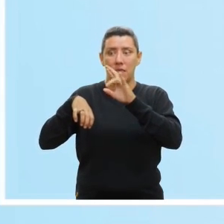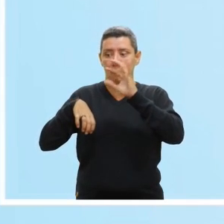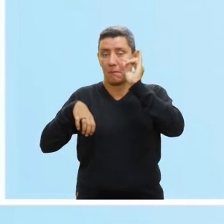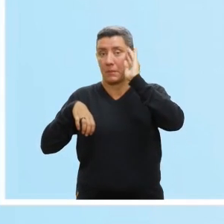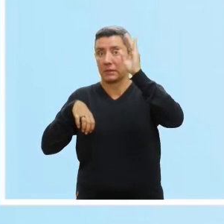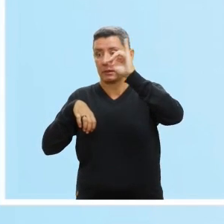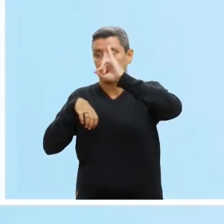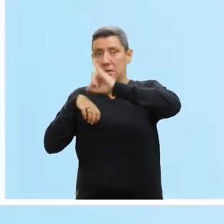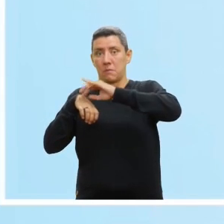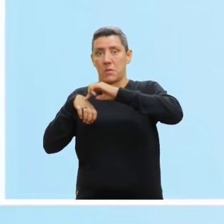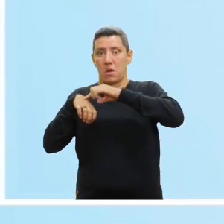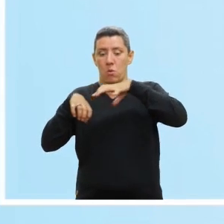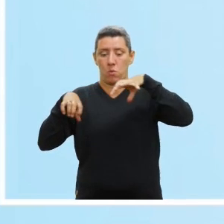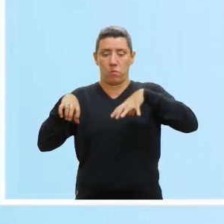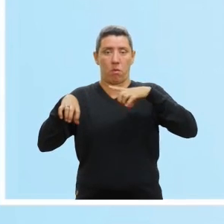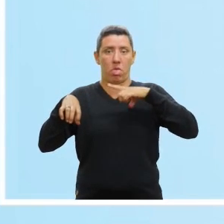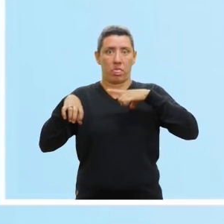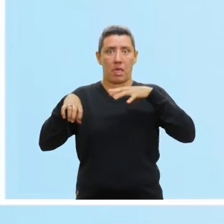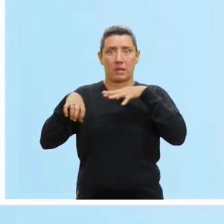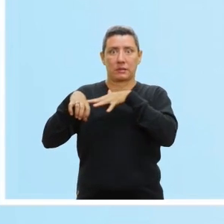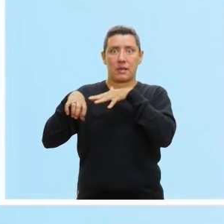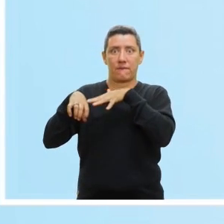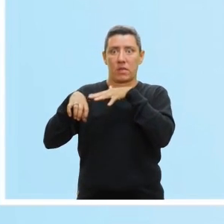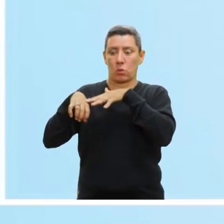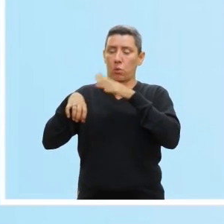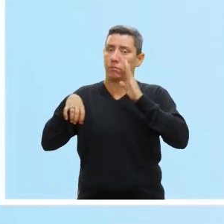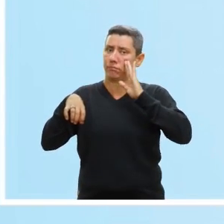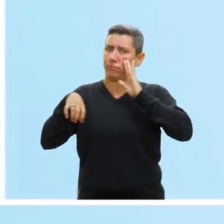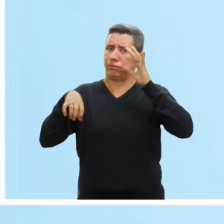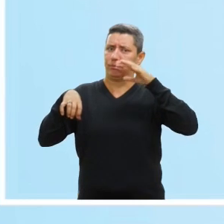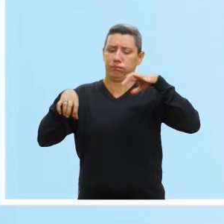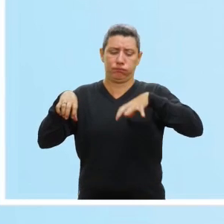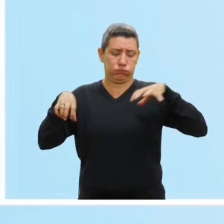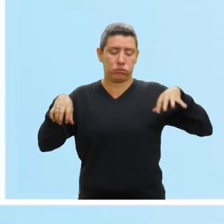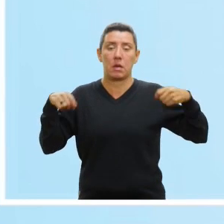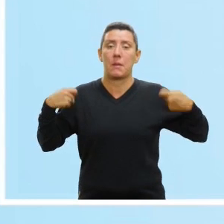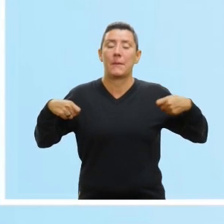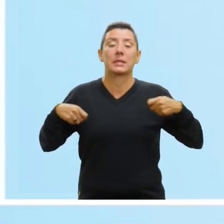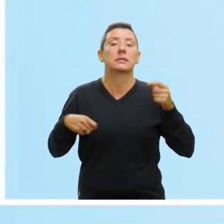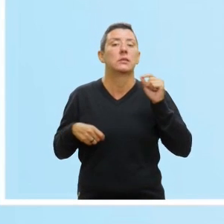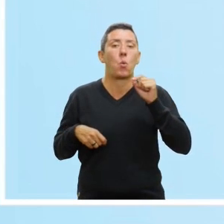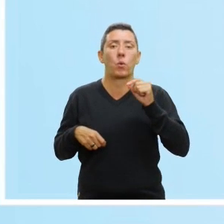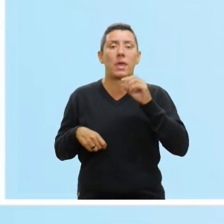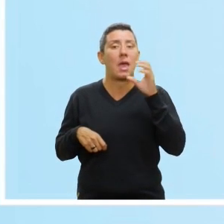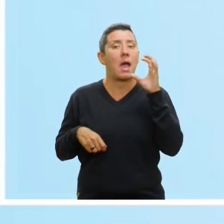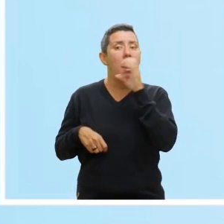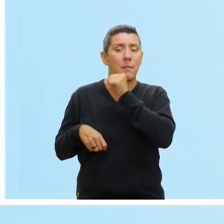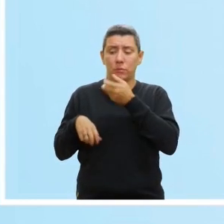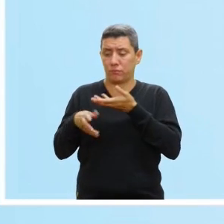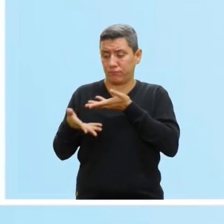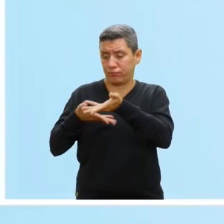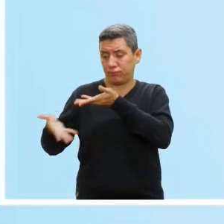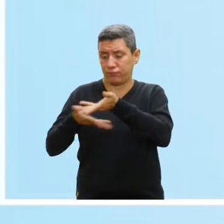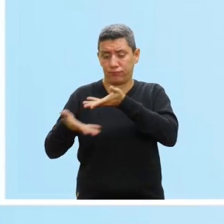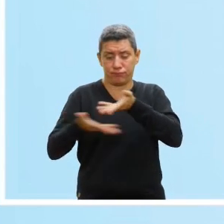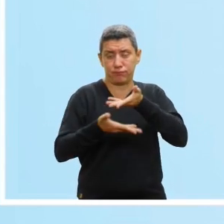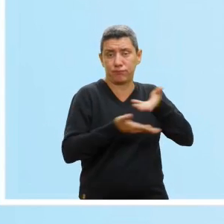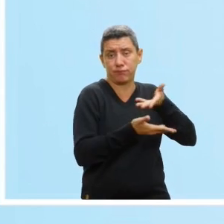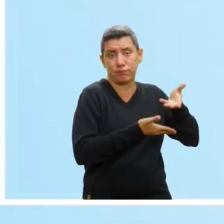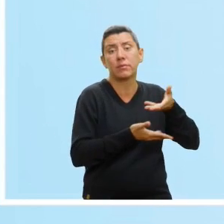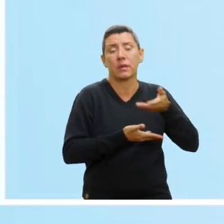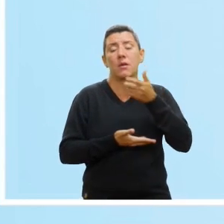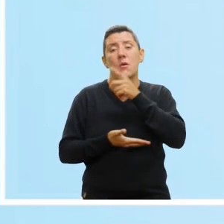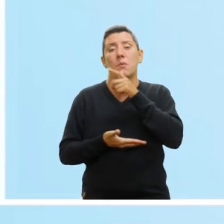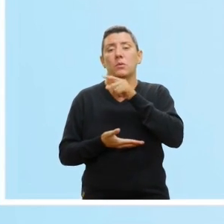muitos servidores e existe muita necessidade de utilização de DWDM para interconectar data centers, para você fazer a